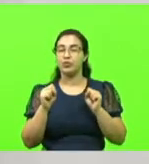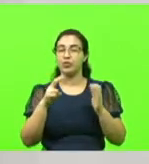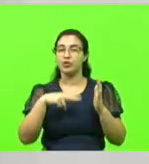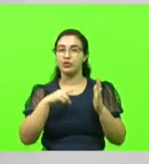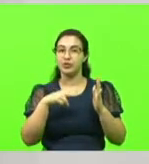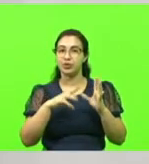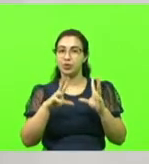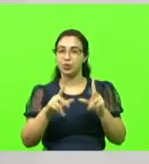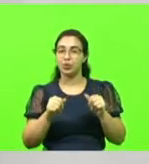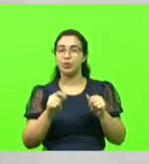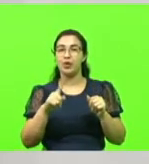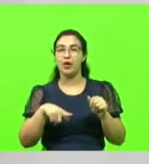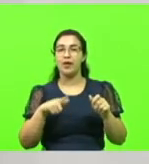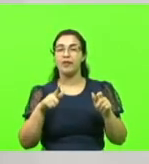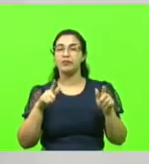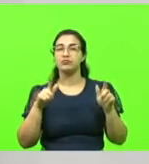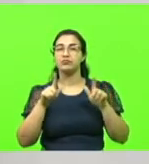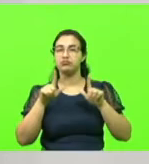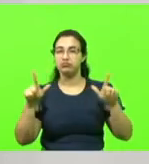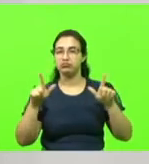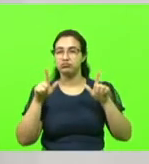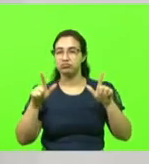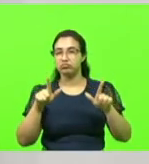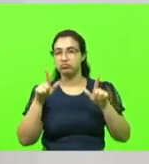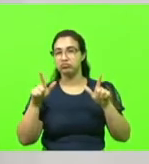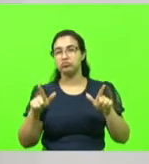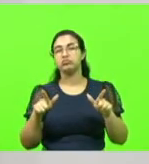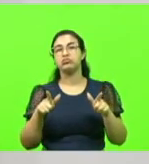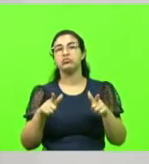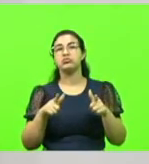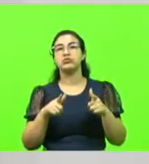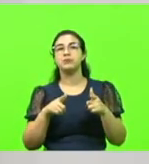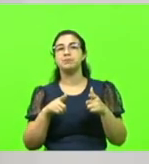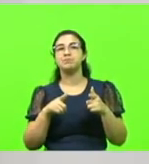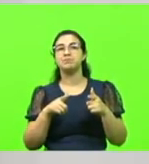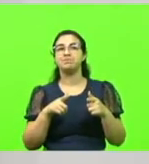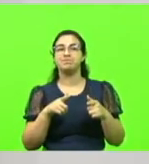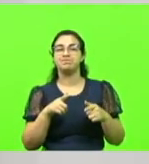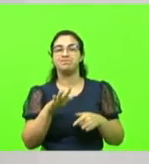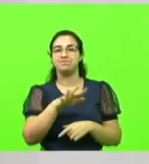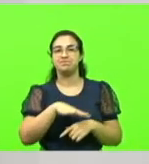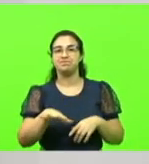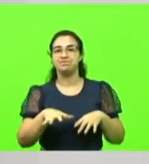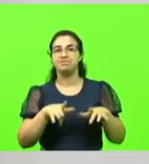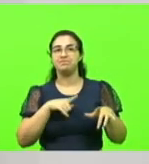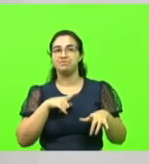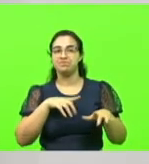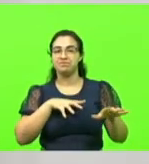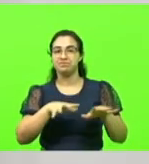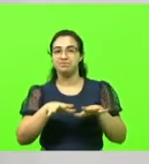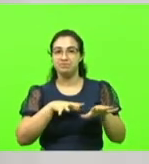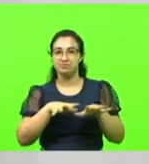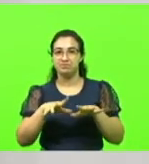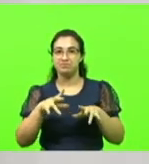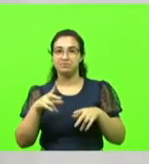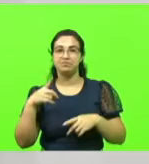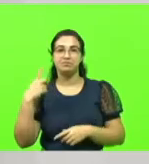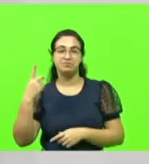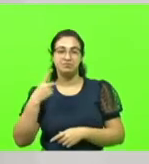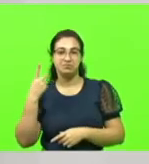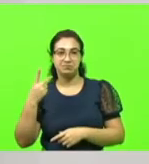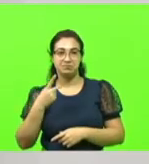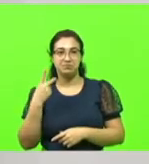uma campanha antológica, como uma enorme mobilização do partido, né?